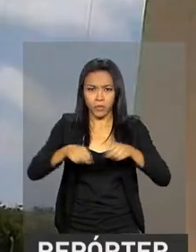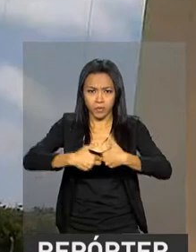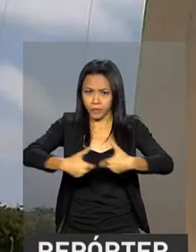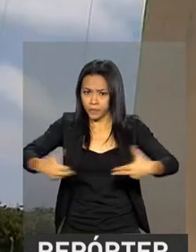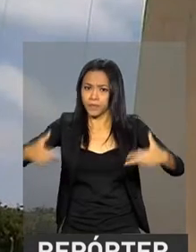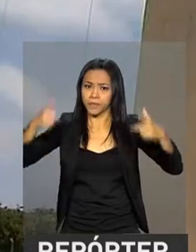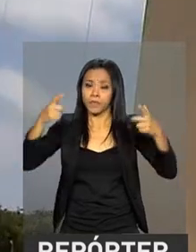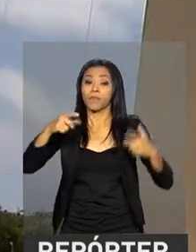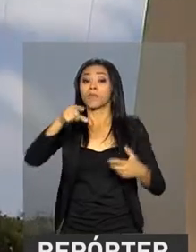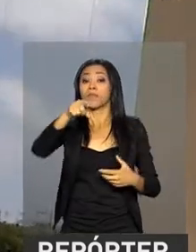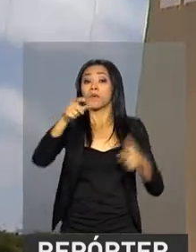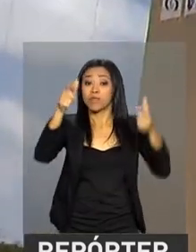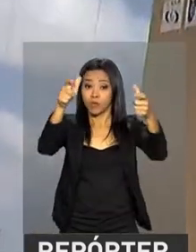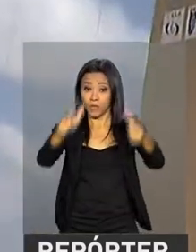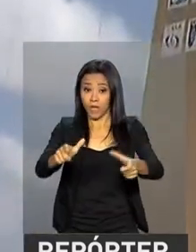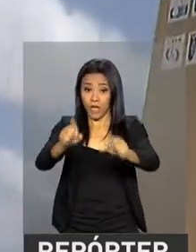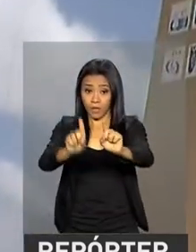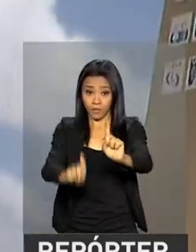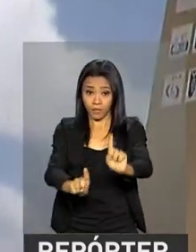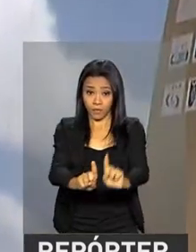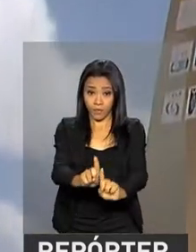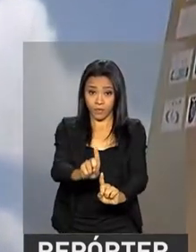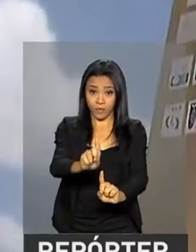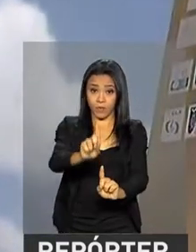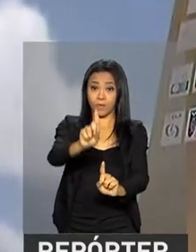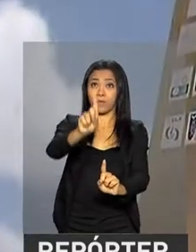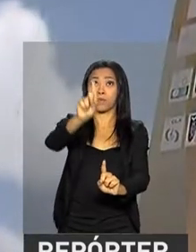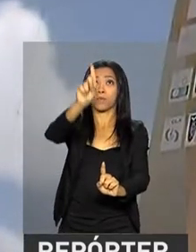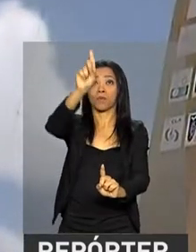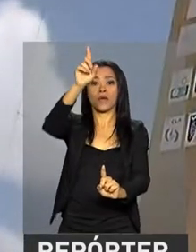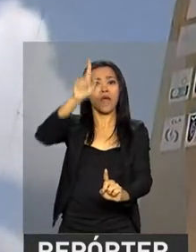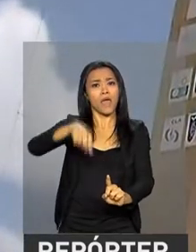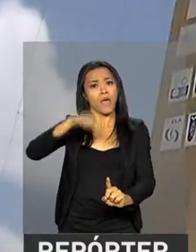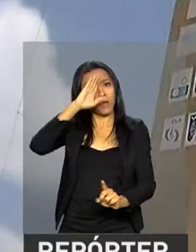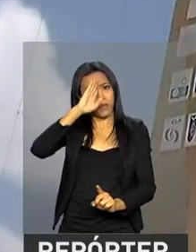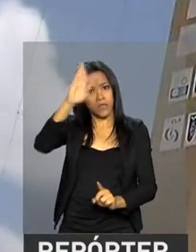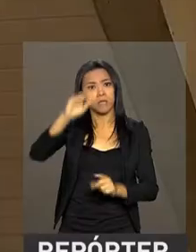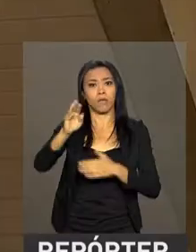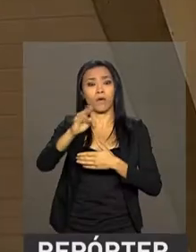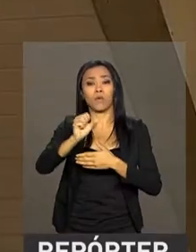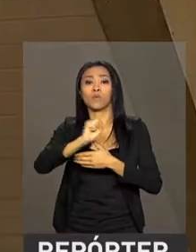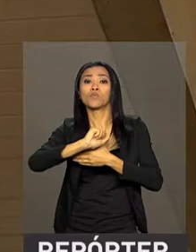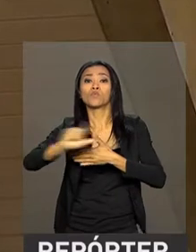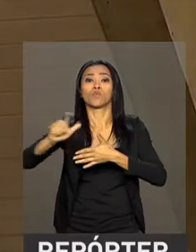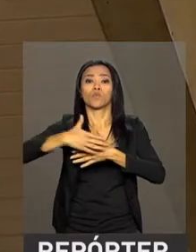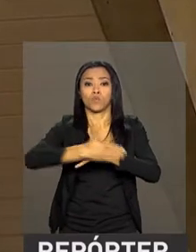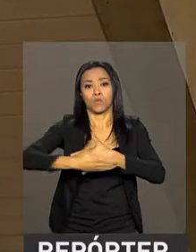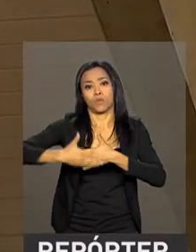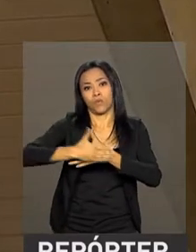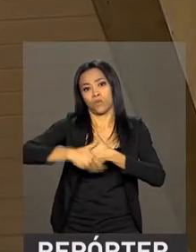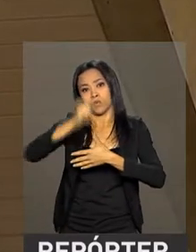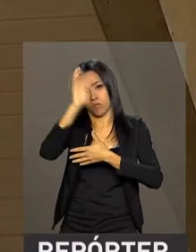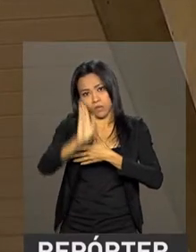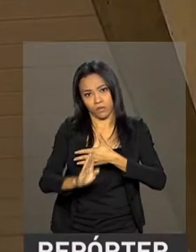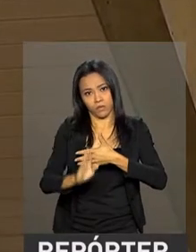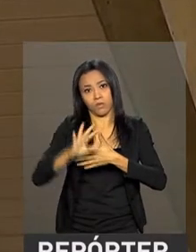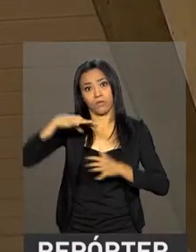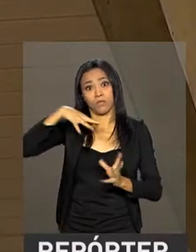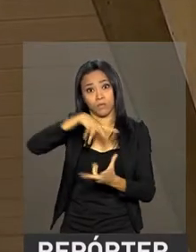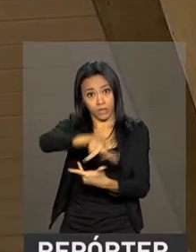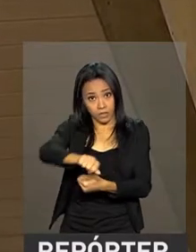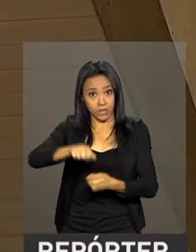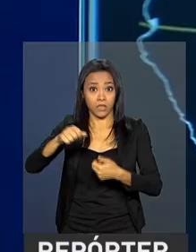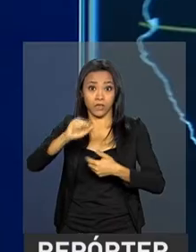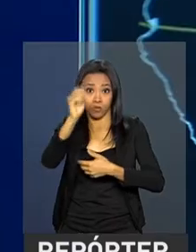de Lançamento de Foguetes de Alcântara é o principal em todo o hemisfério sul do planeta e é estratégico para o Programa